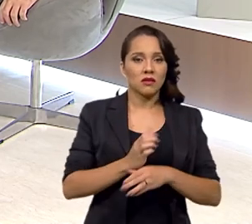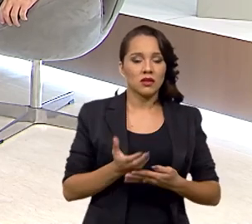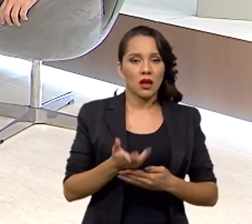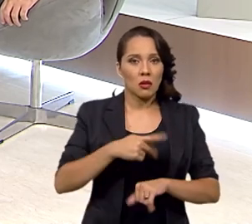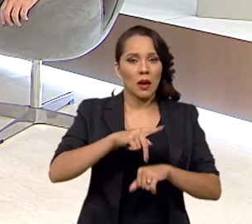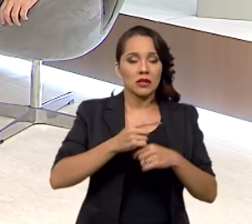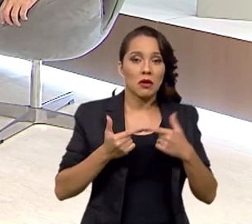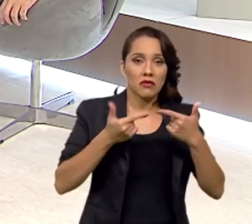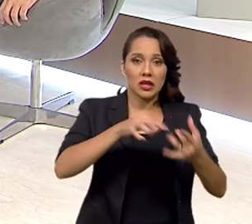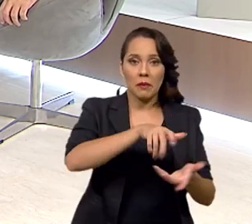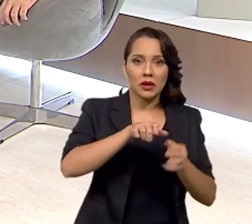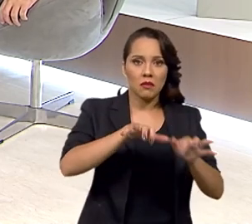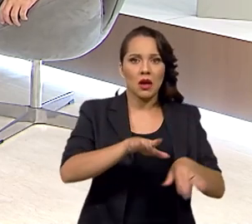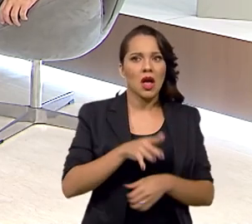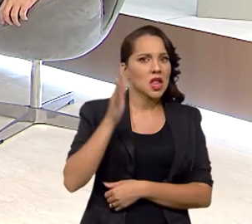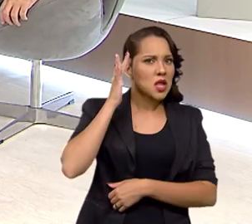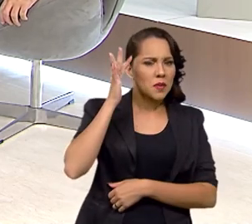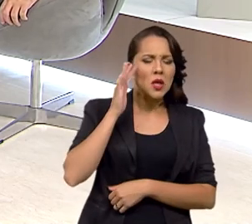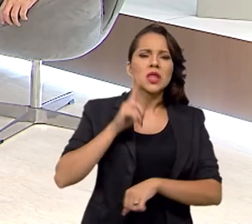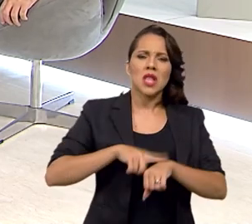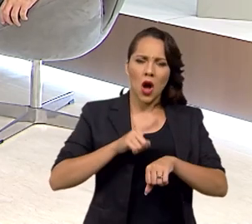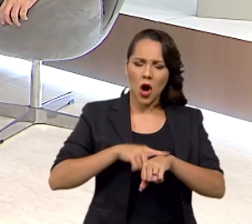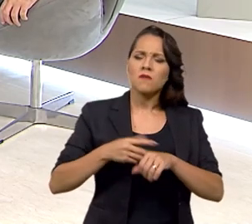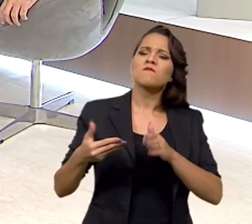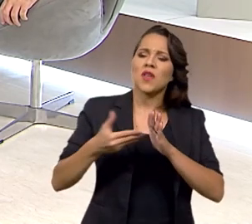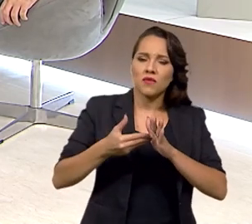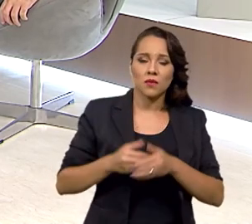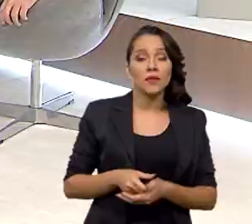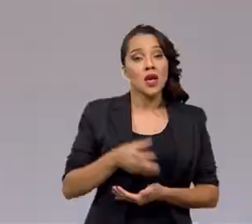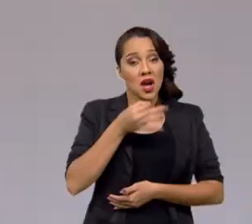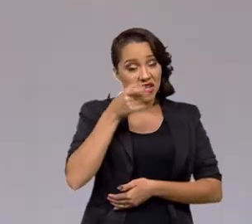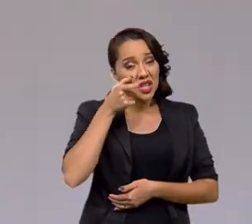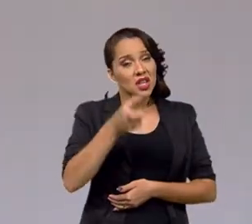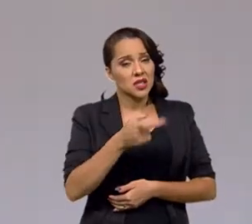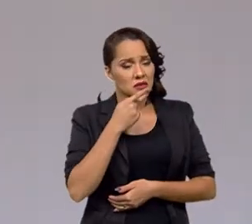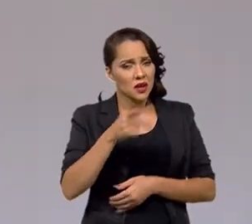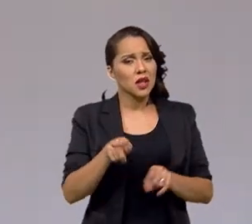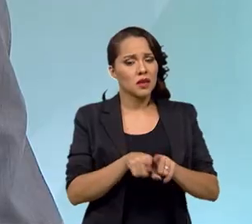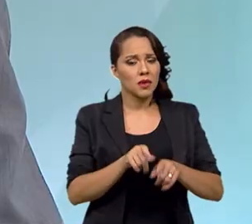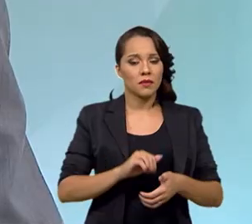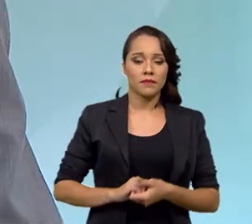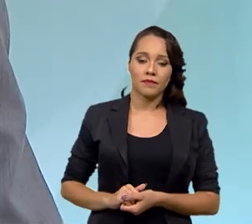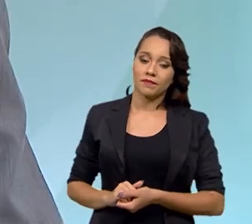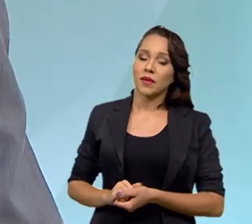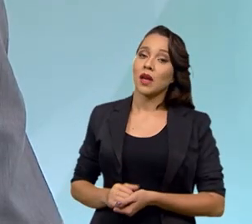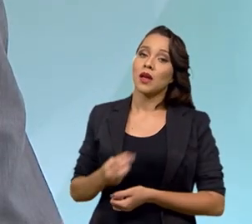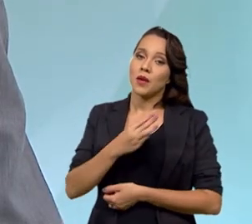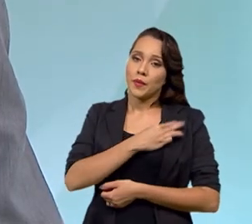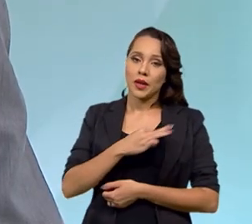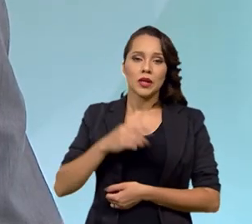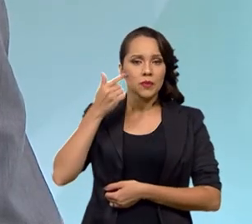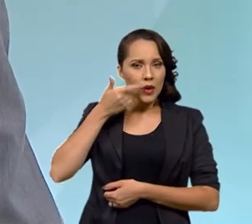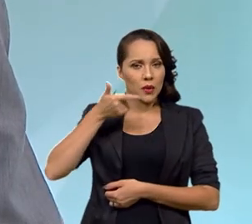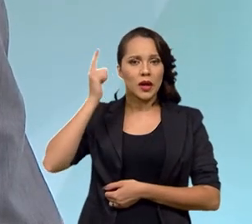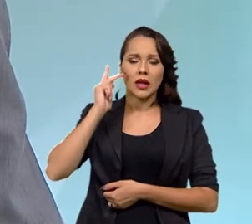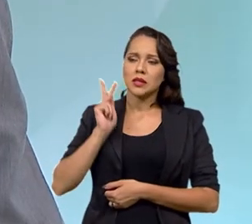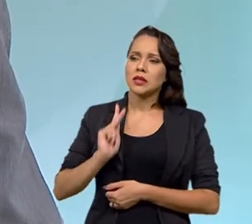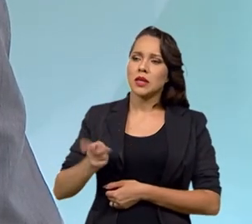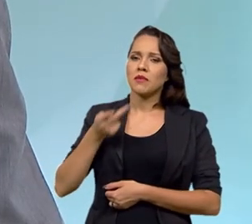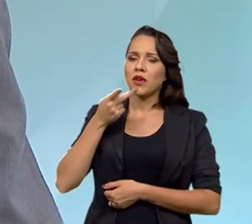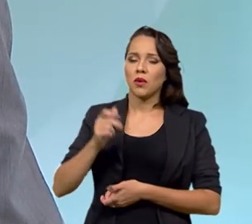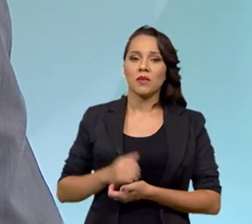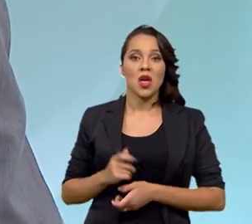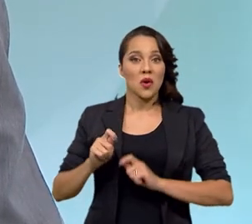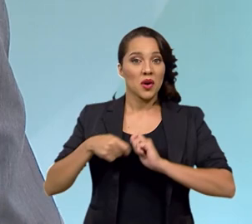para enfrentar para anemia não pensou duas vezes em ter eu acho bem interessante é pontuado o ministro Paulo Guedes é sempre disso uma